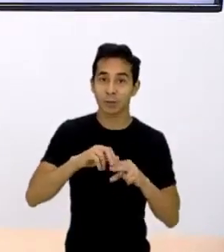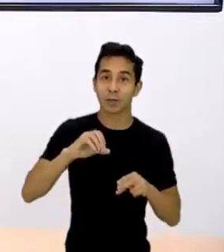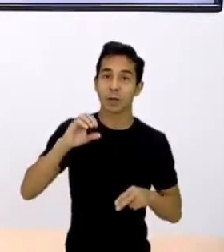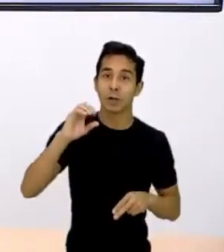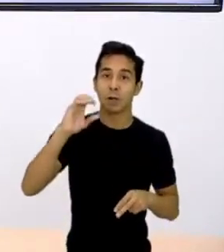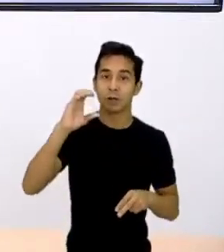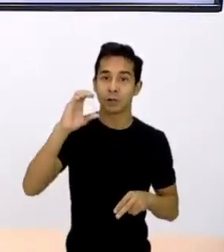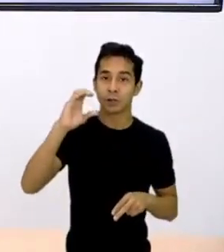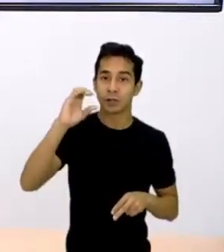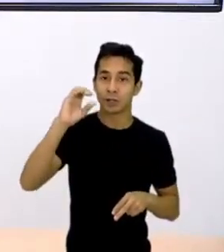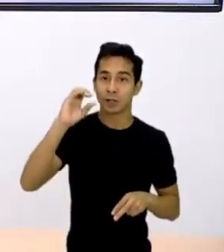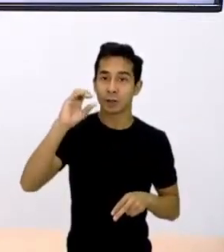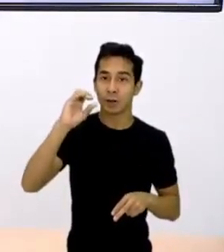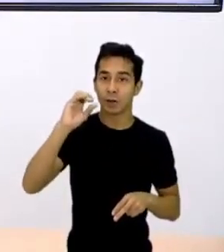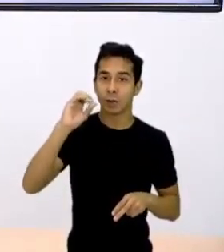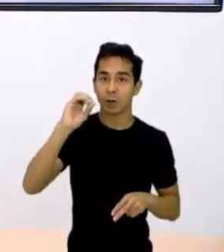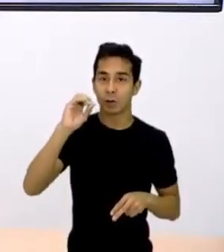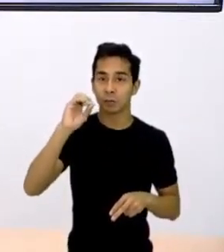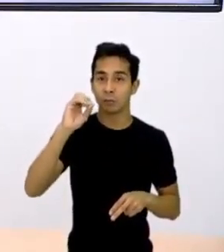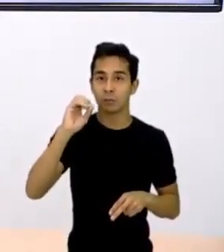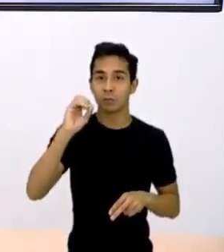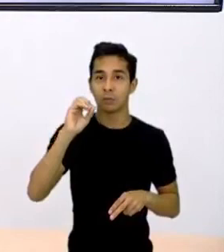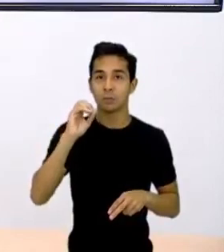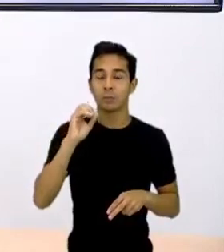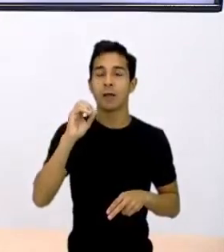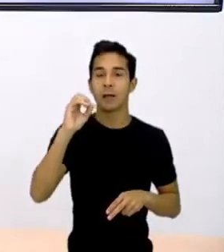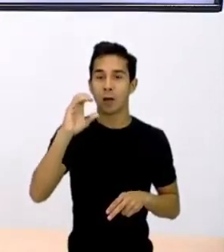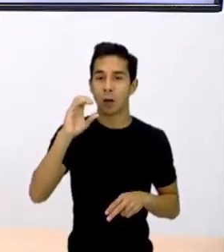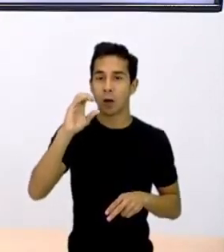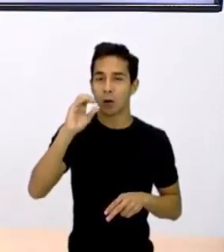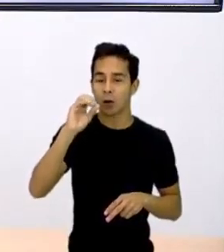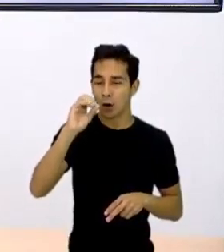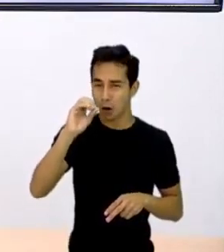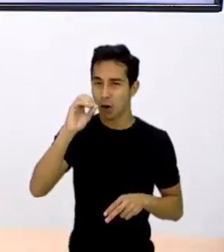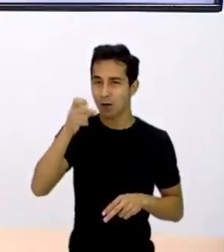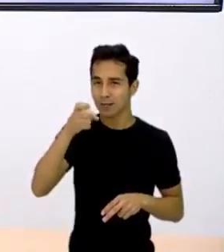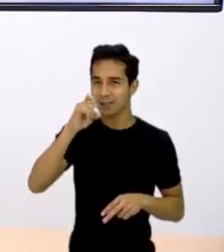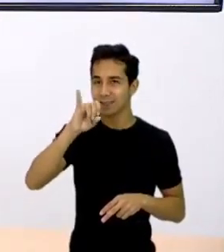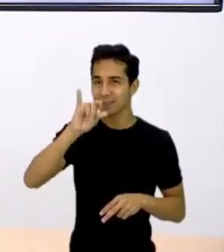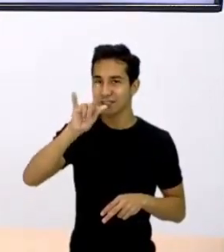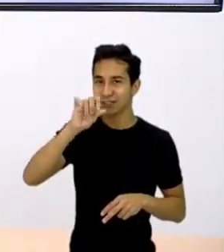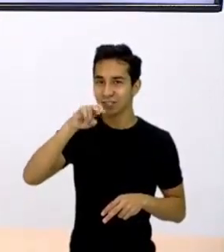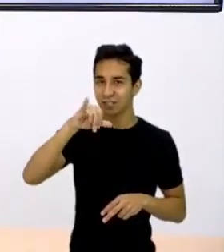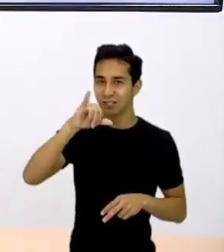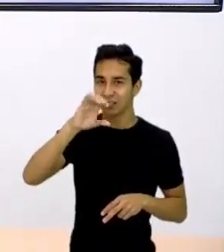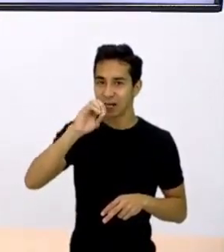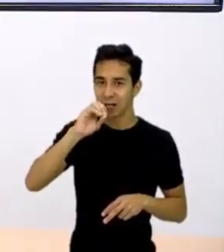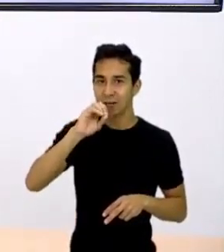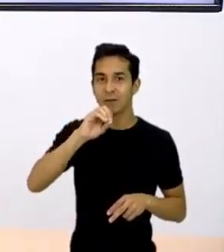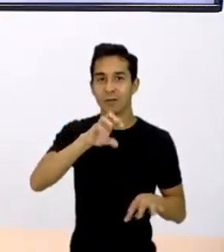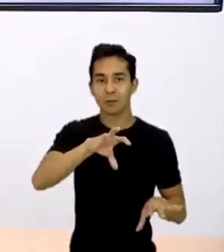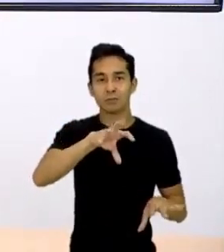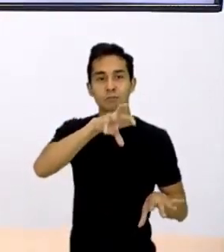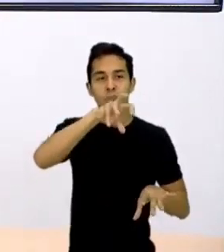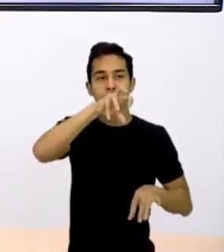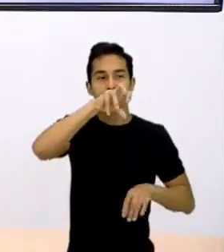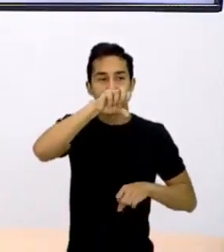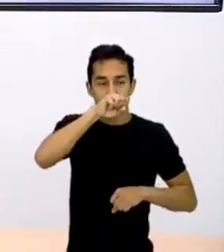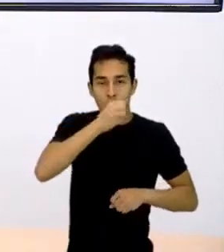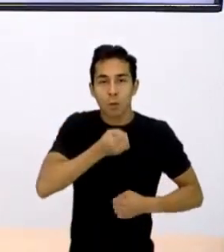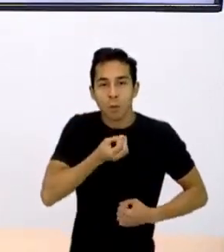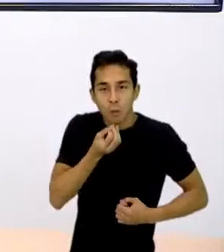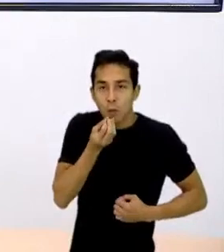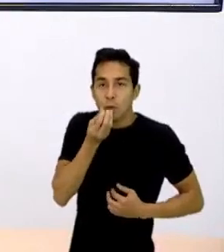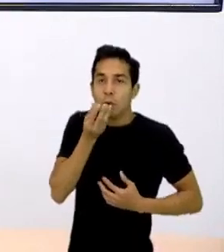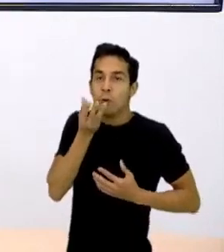que a gente respira e traz o gás carbônico que é liberado, é justamente o sistema